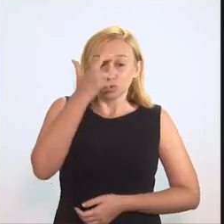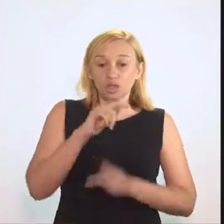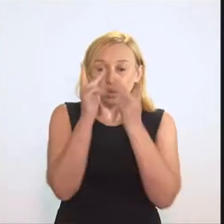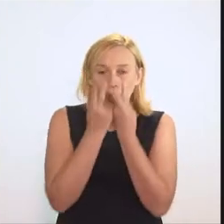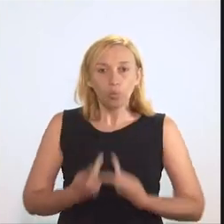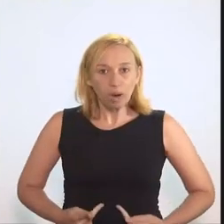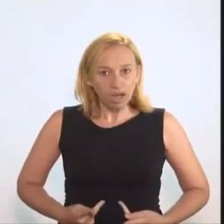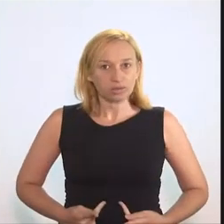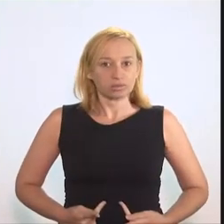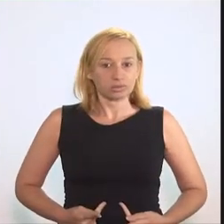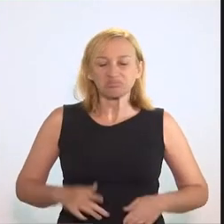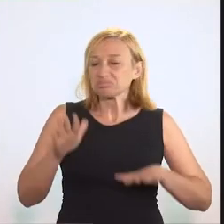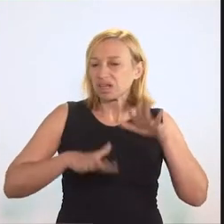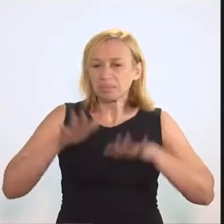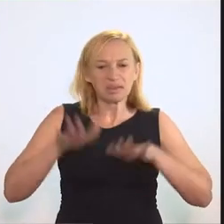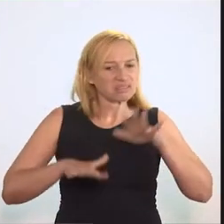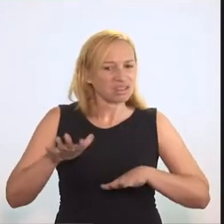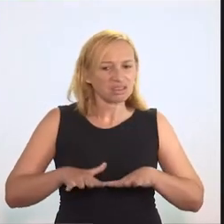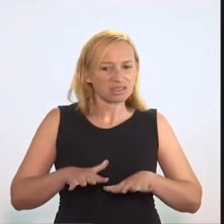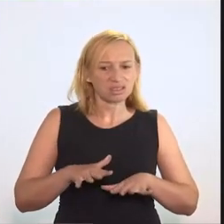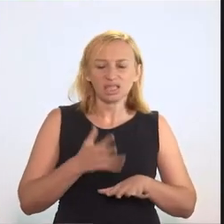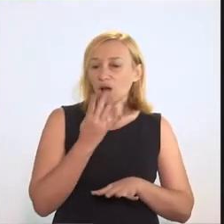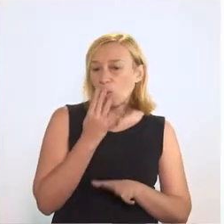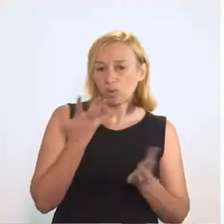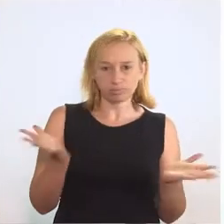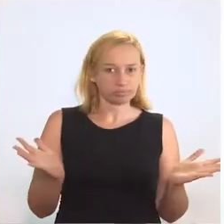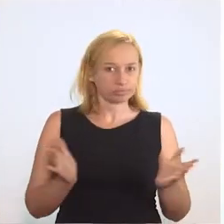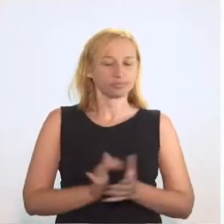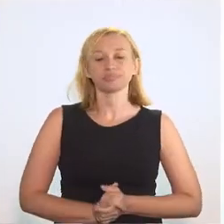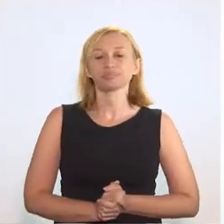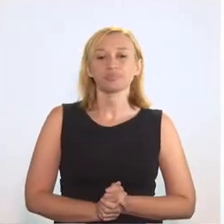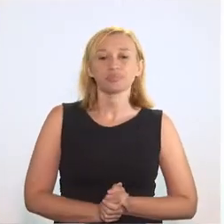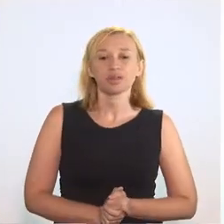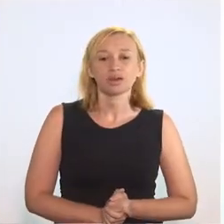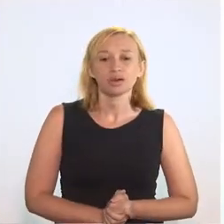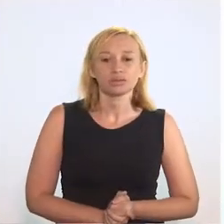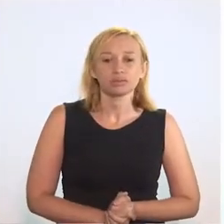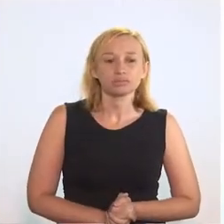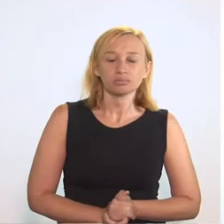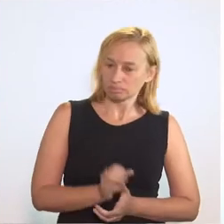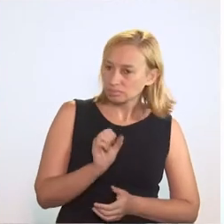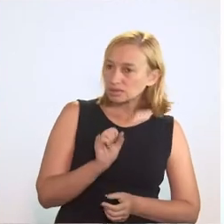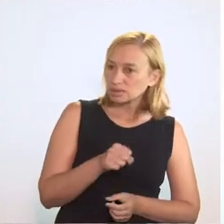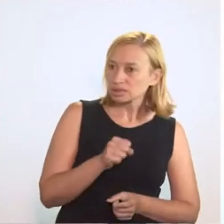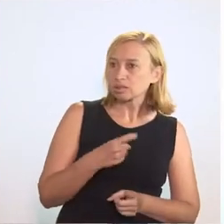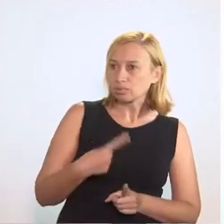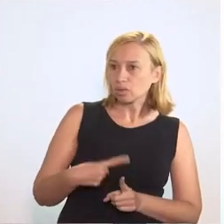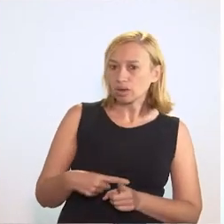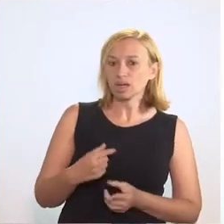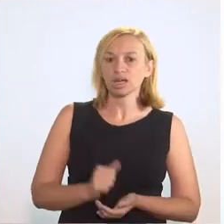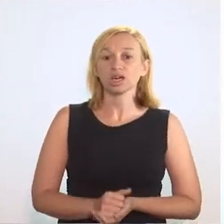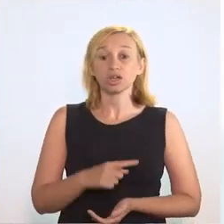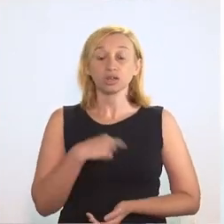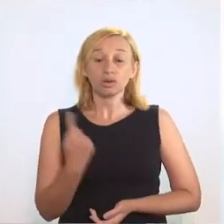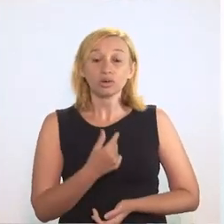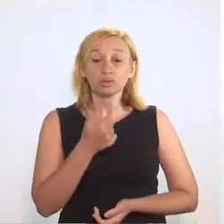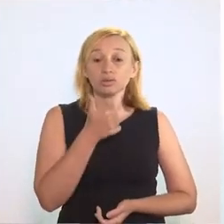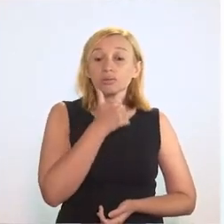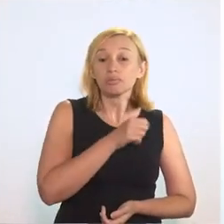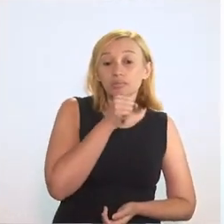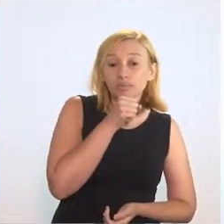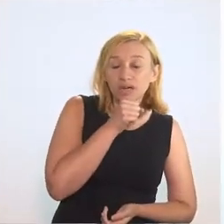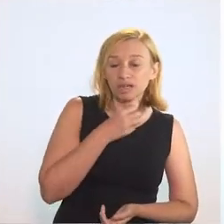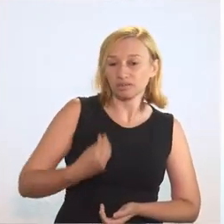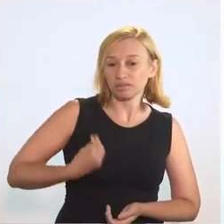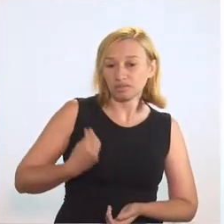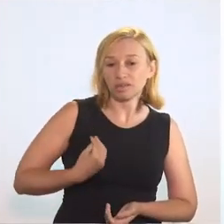no ser humano, independente de qualquer coisa. Eu sou um pouco subversiva nesse lugar, assim, porque, sim, a gente, enquanto mãe,